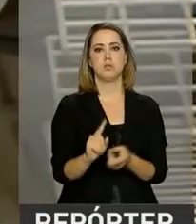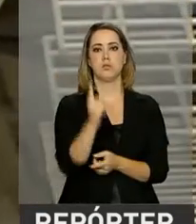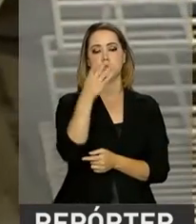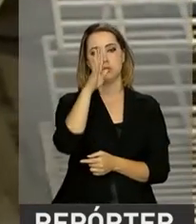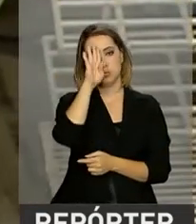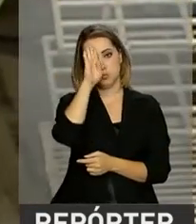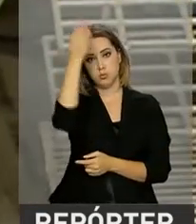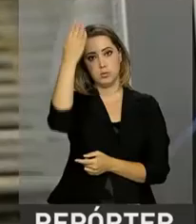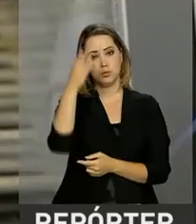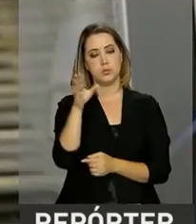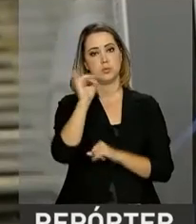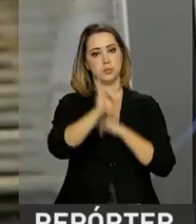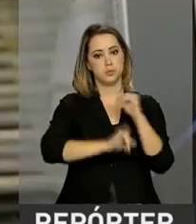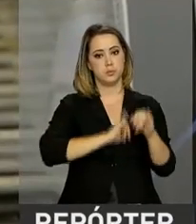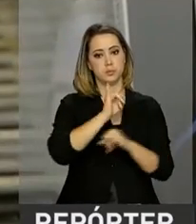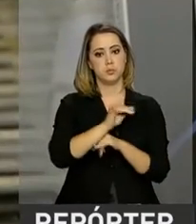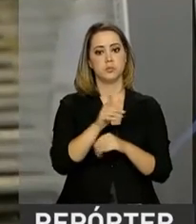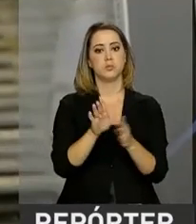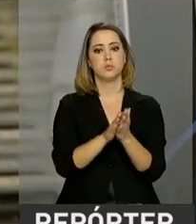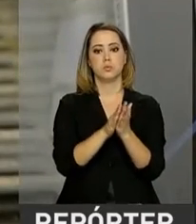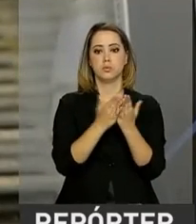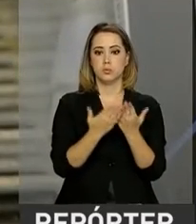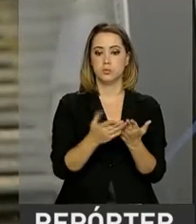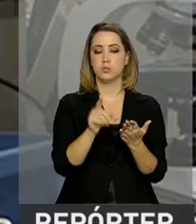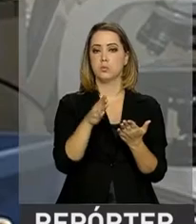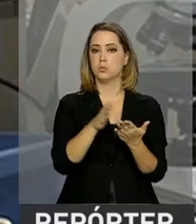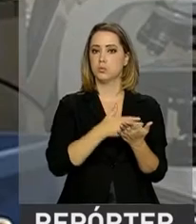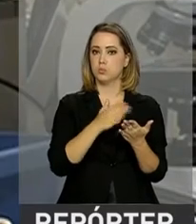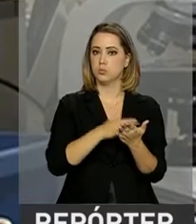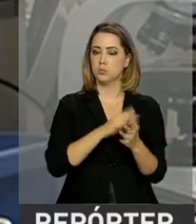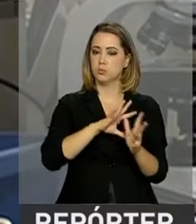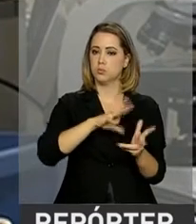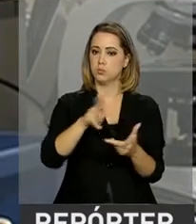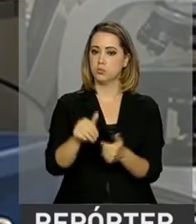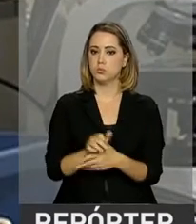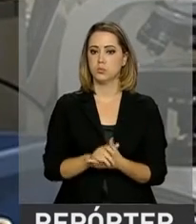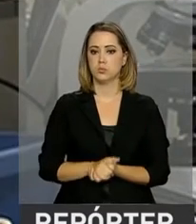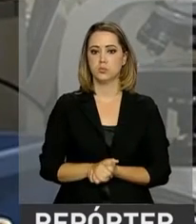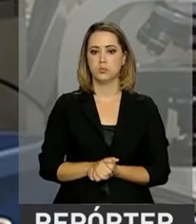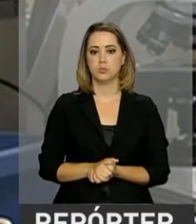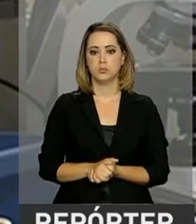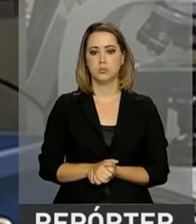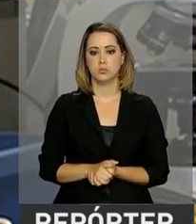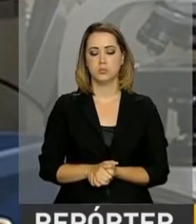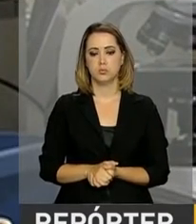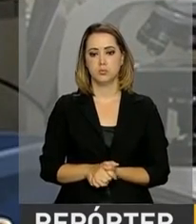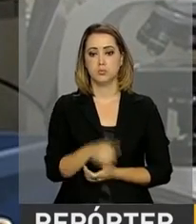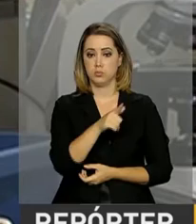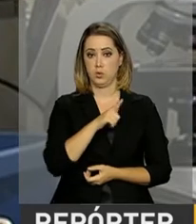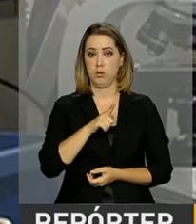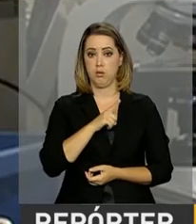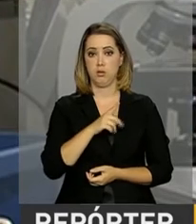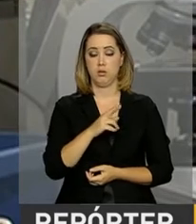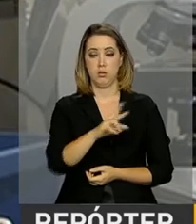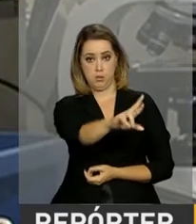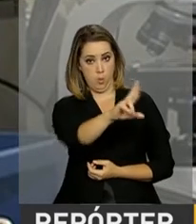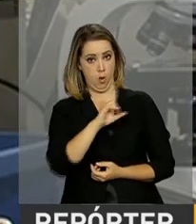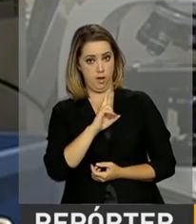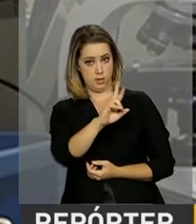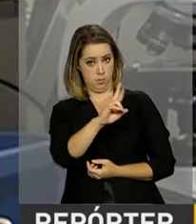principais sites de vendas de livros do mundo nós estamos tendo uma resposta da comunidade